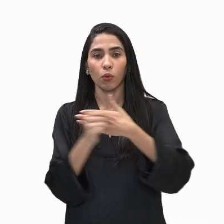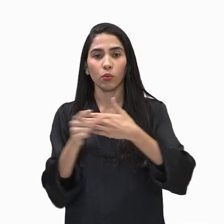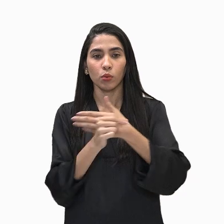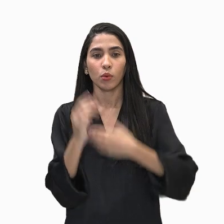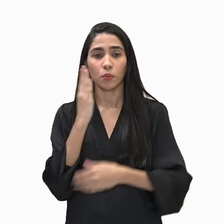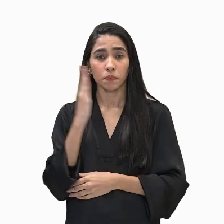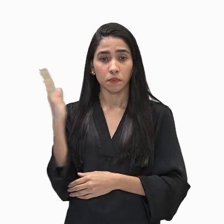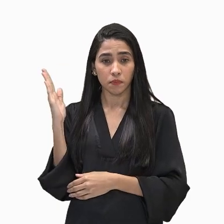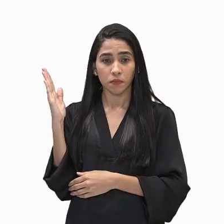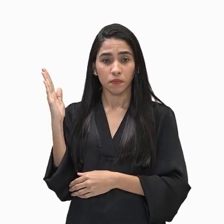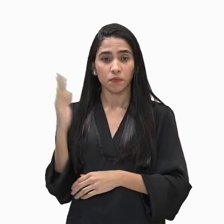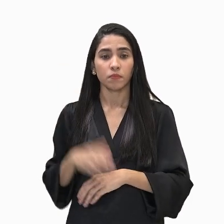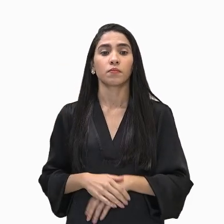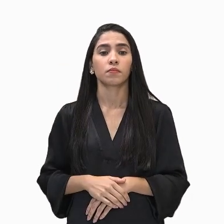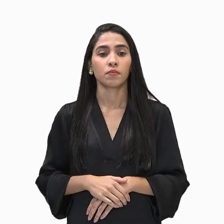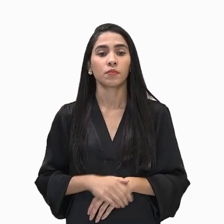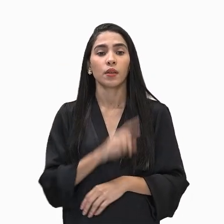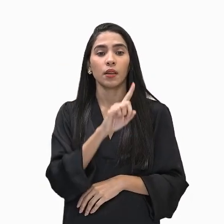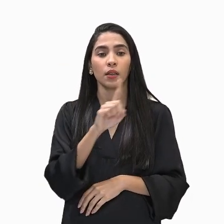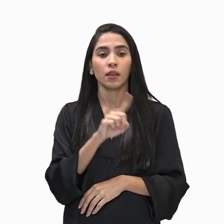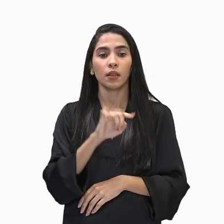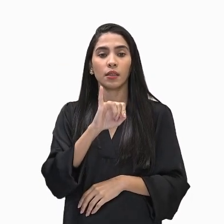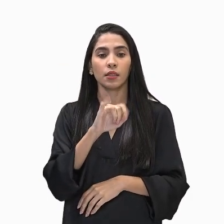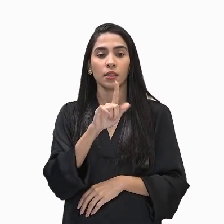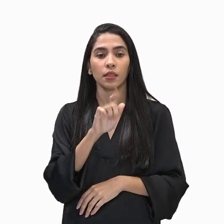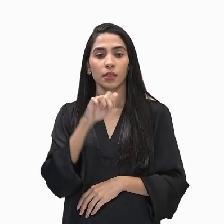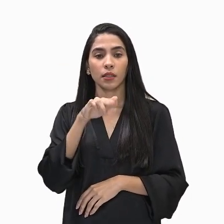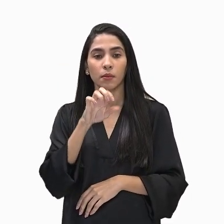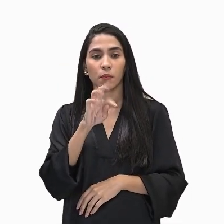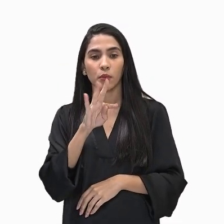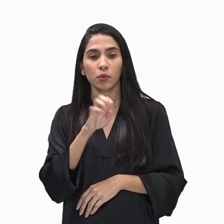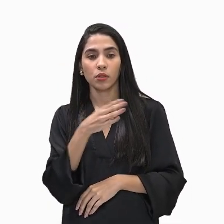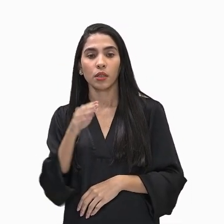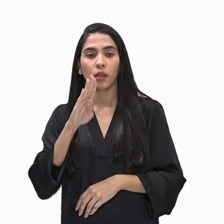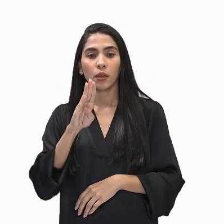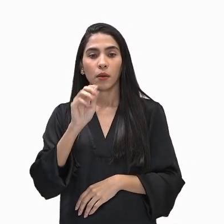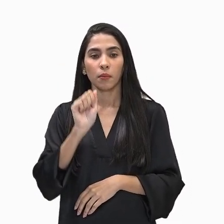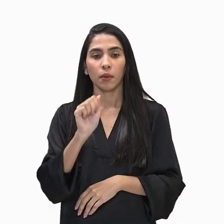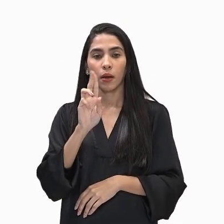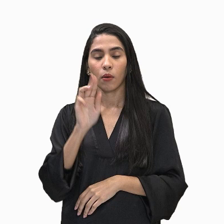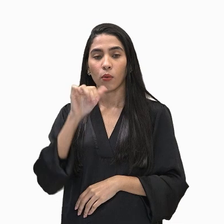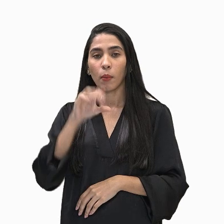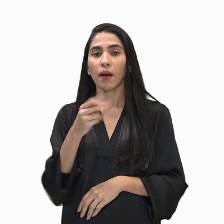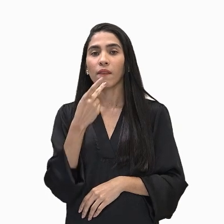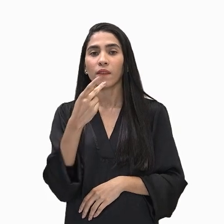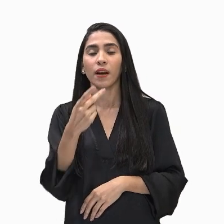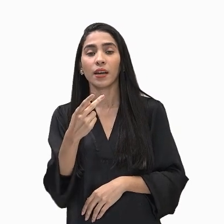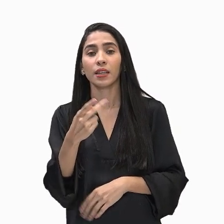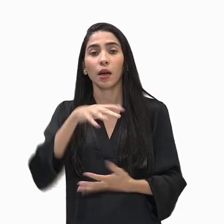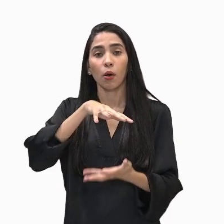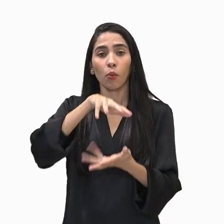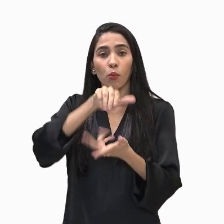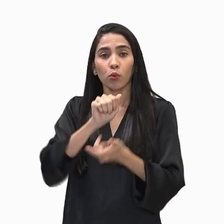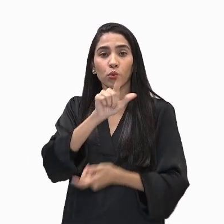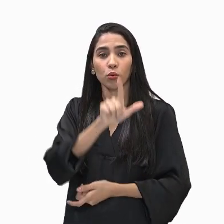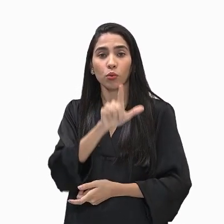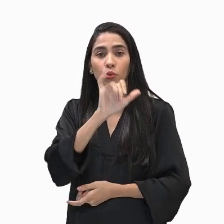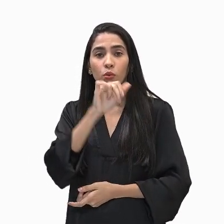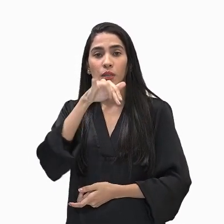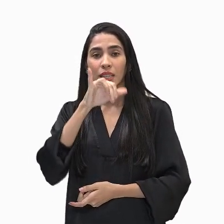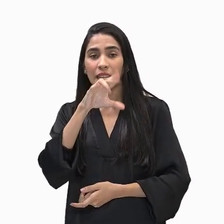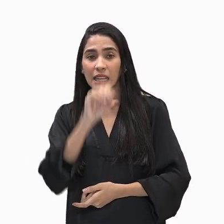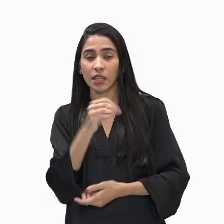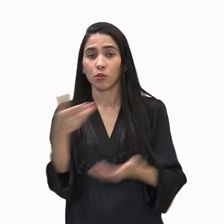falar e vai chamar que o nosso mundo hoje, ele é um mundo líquido. É a época atual em que vivemos.